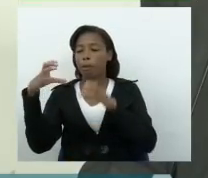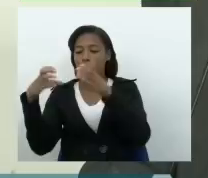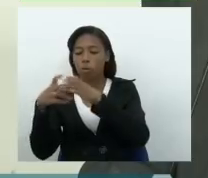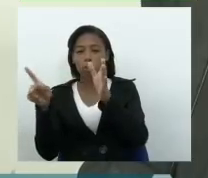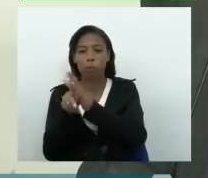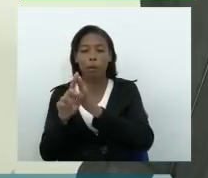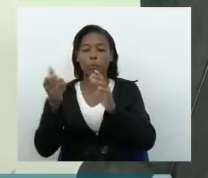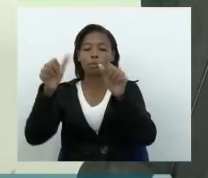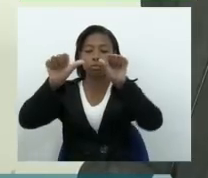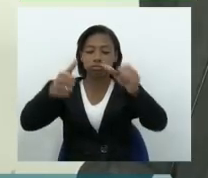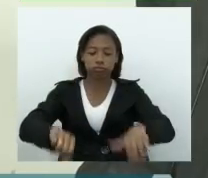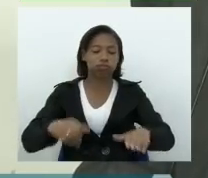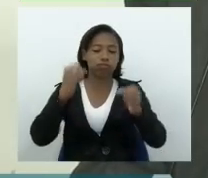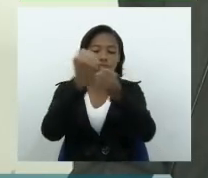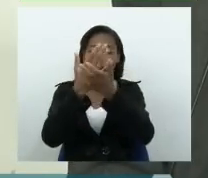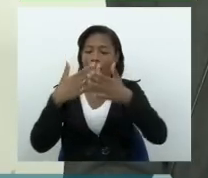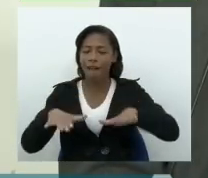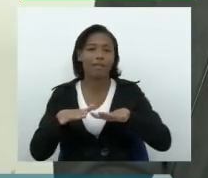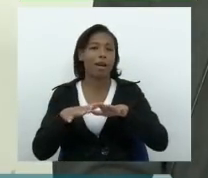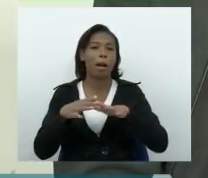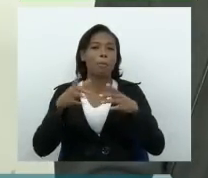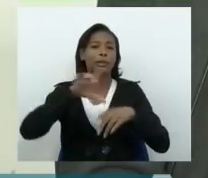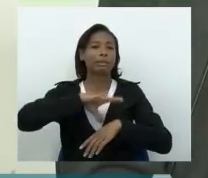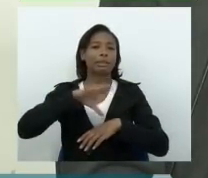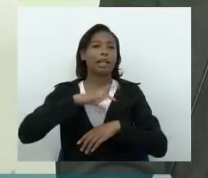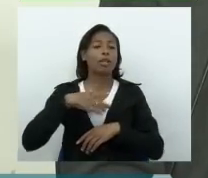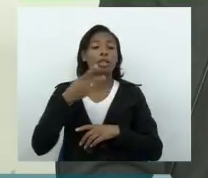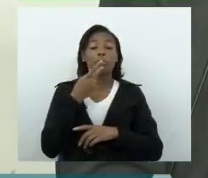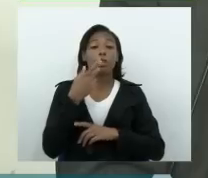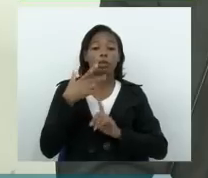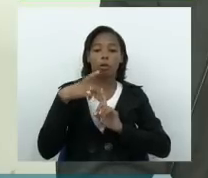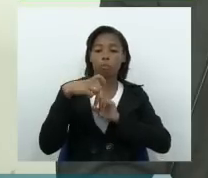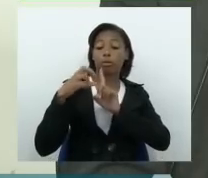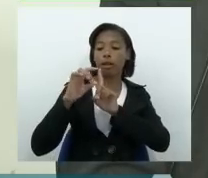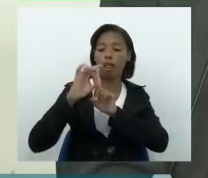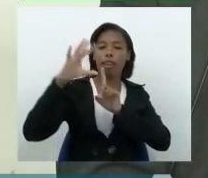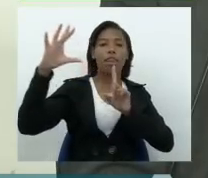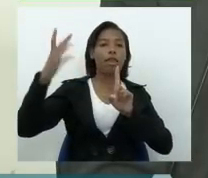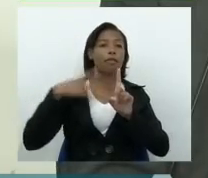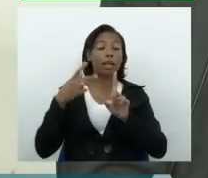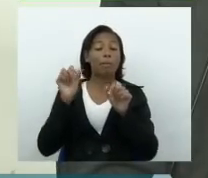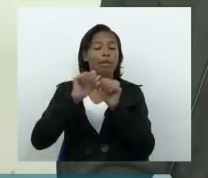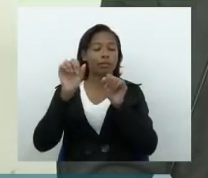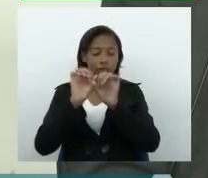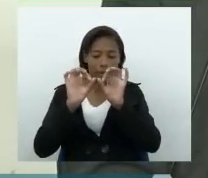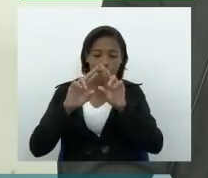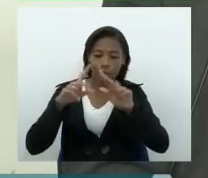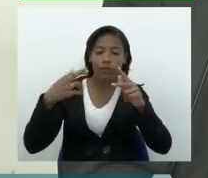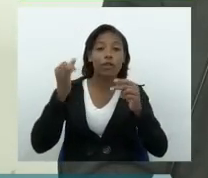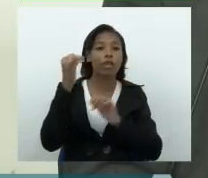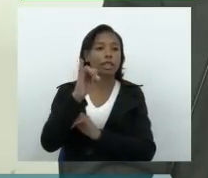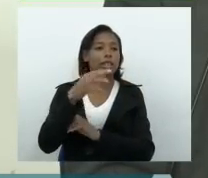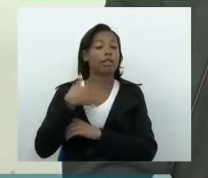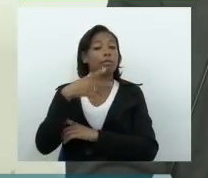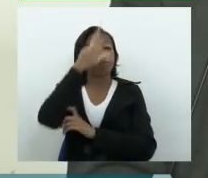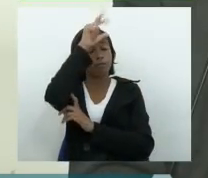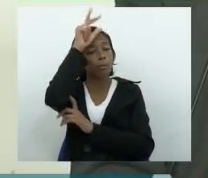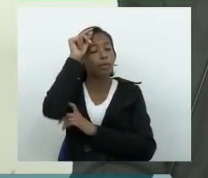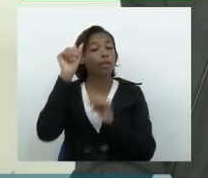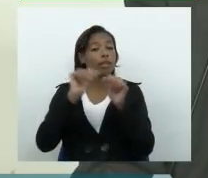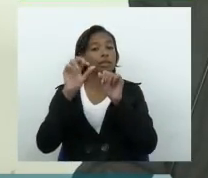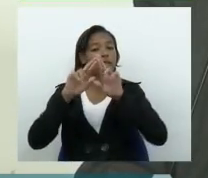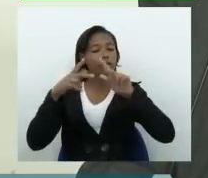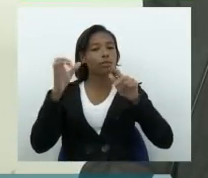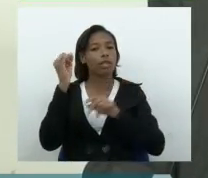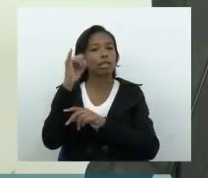nossa cidade. E sempre me intitulei como alguém independente, que faz a diferença realmente. E como prefeito, quero fazer a